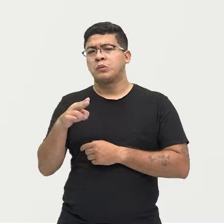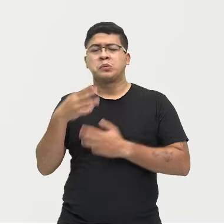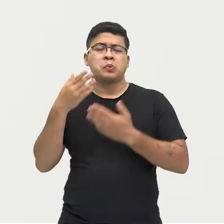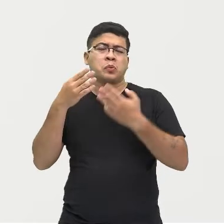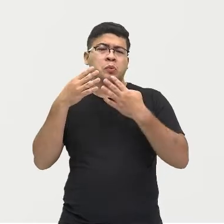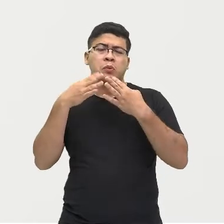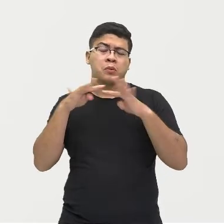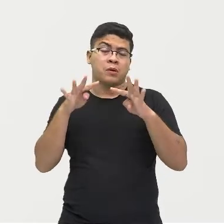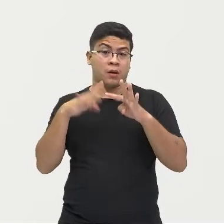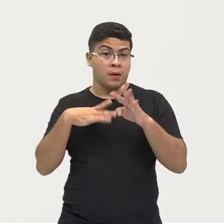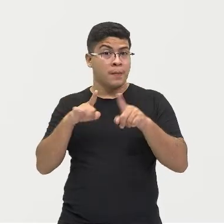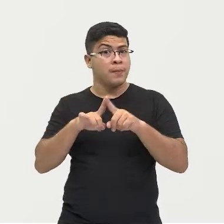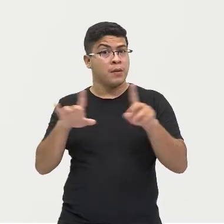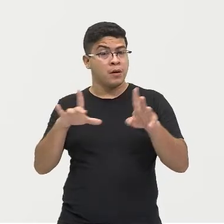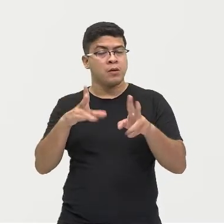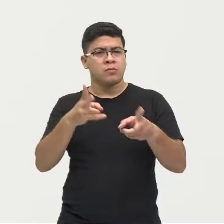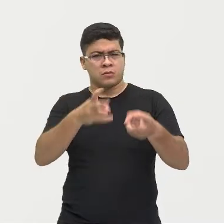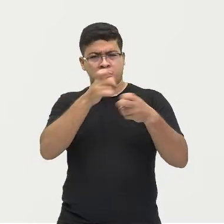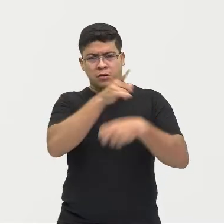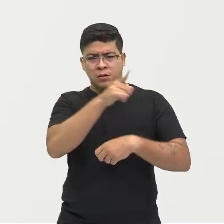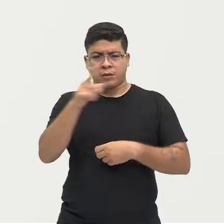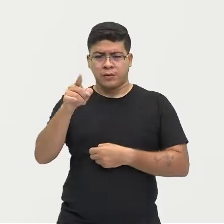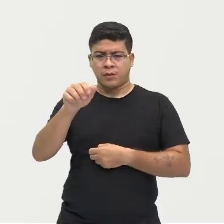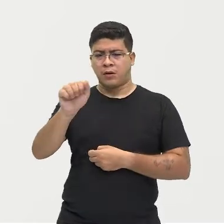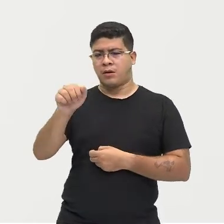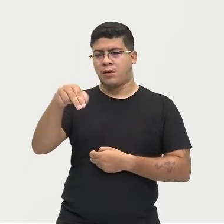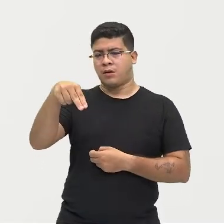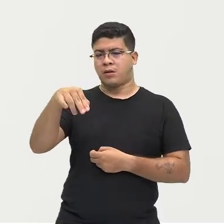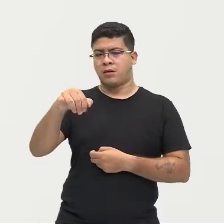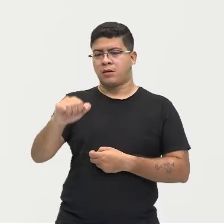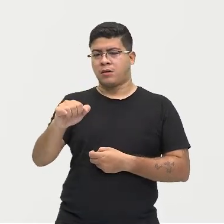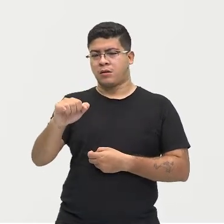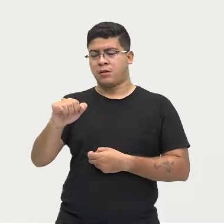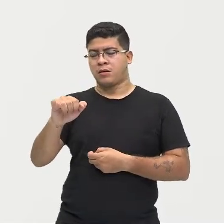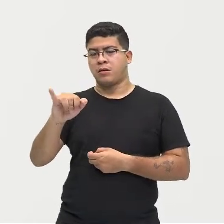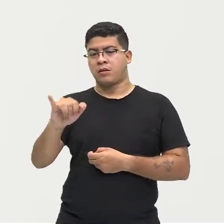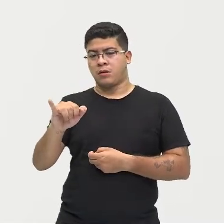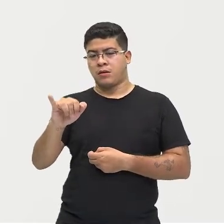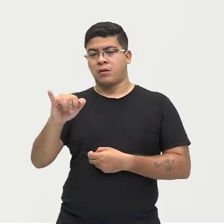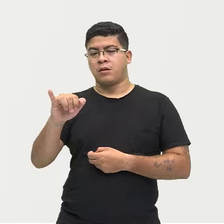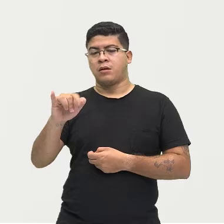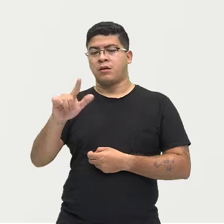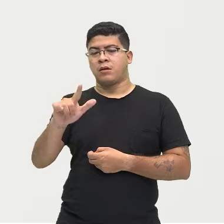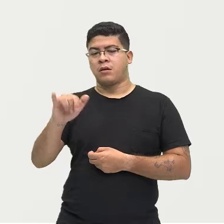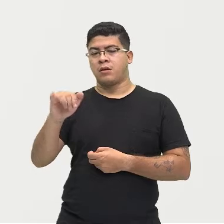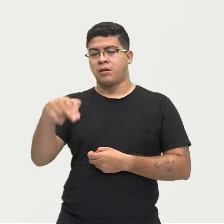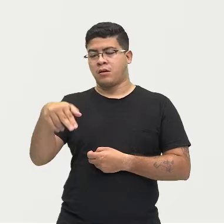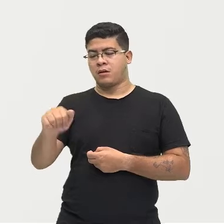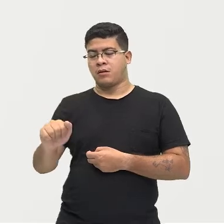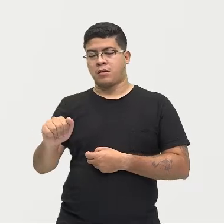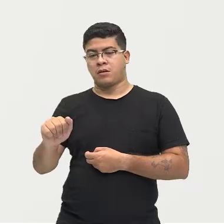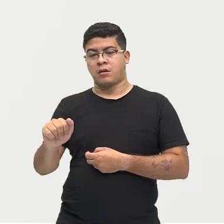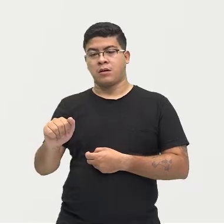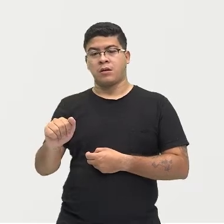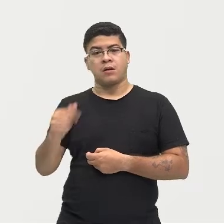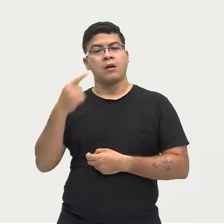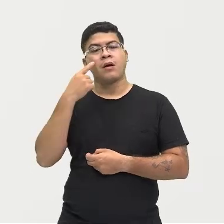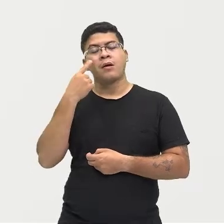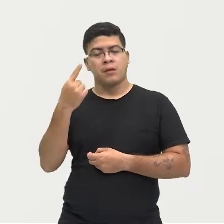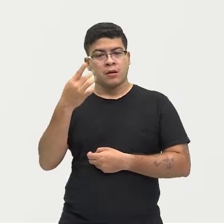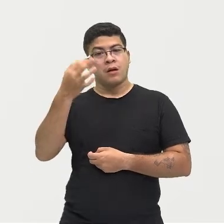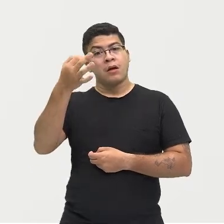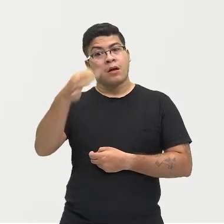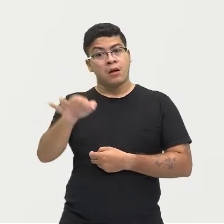comercial, que todo mundo já deve ter visto, é que a fenilamina, esse composto aqui, ele é